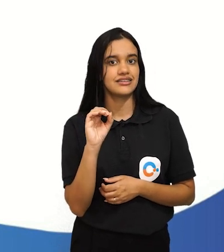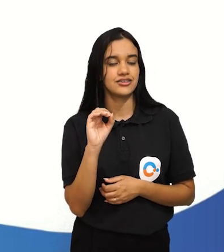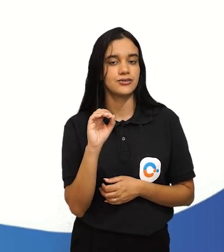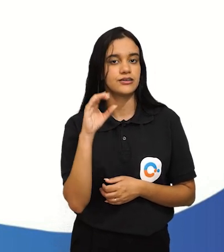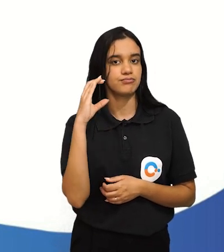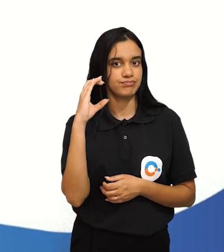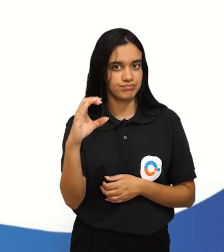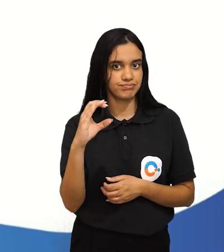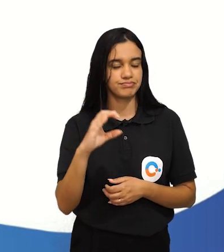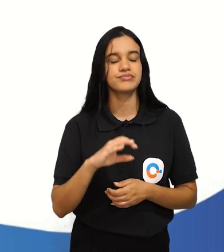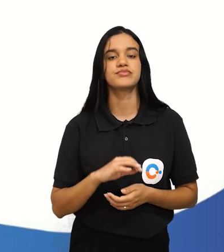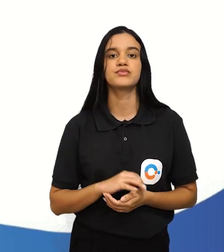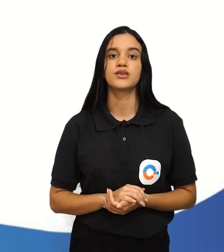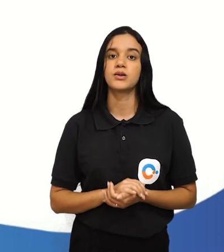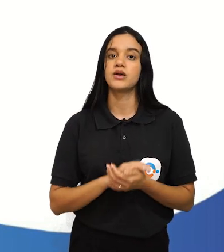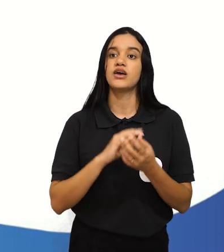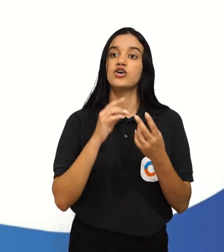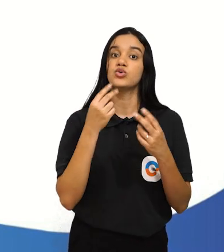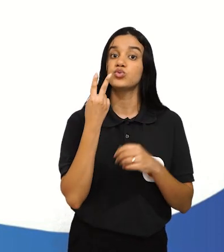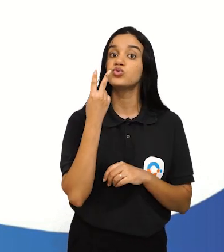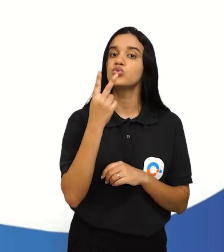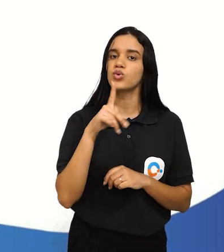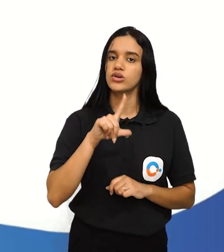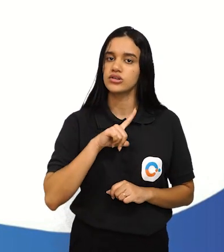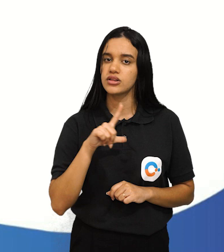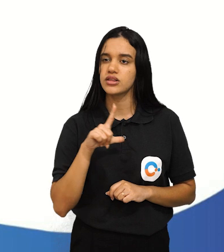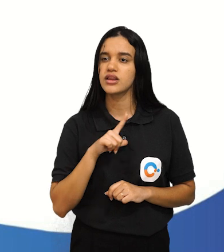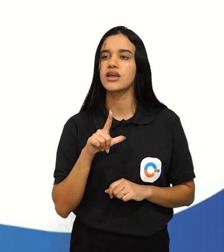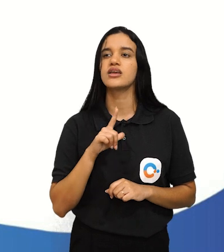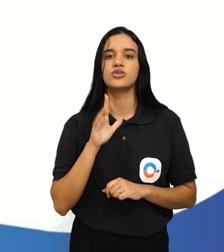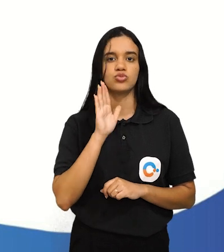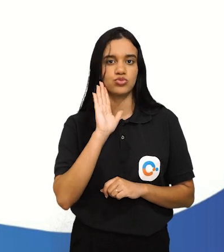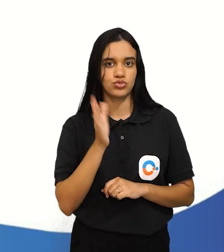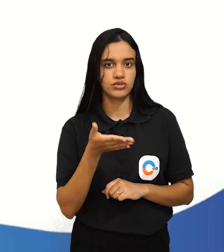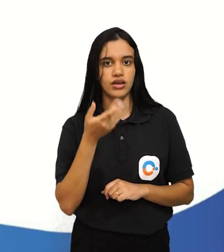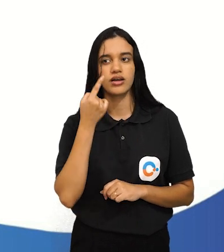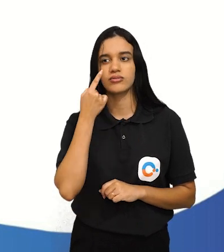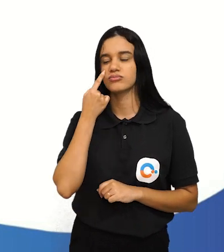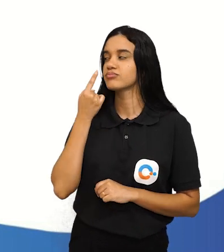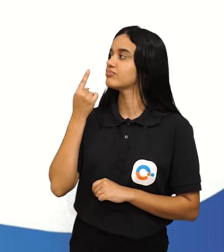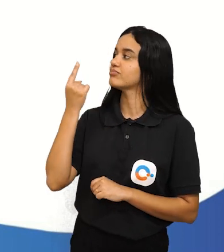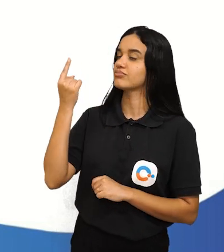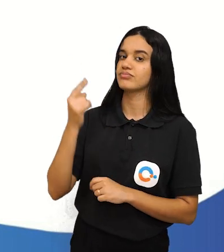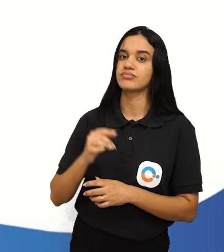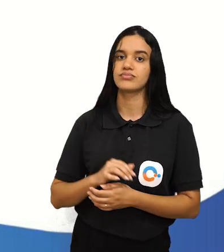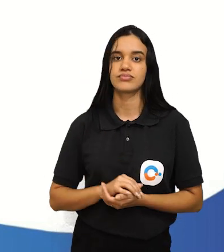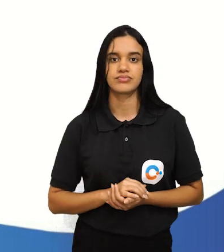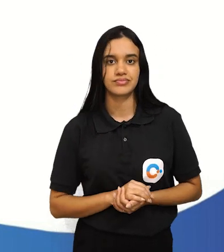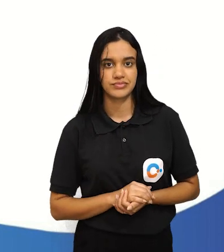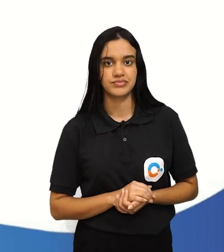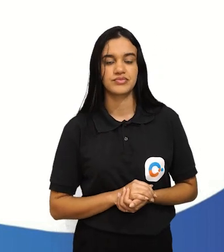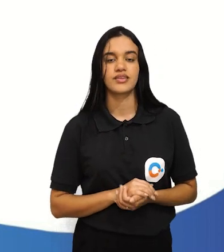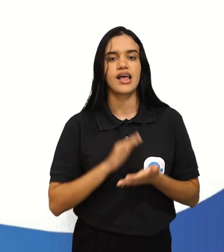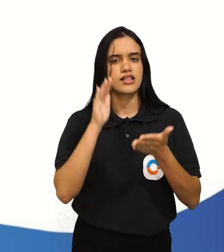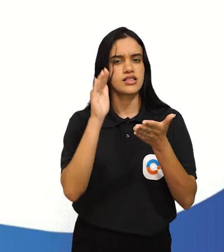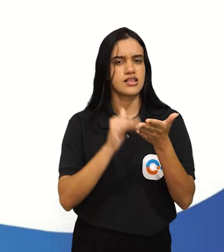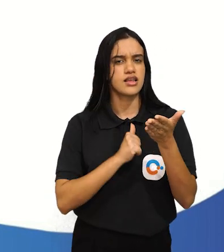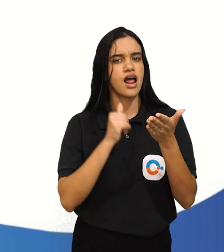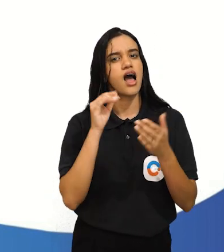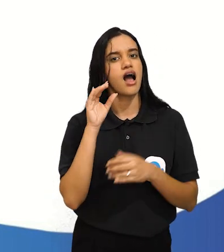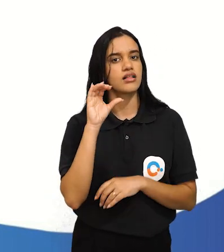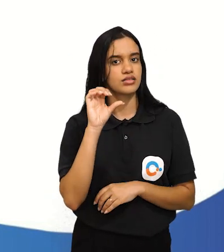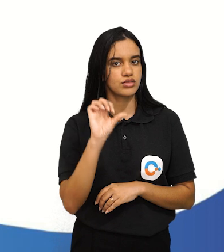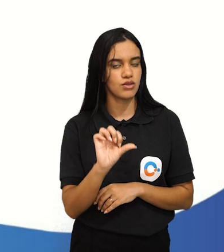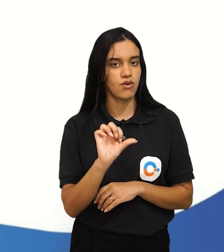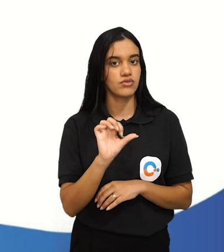cimos com os dois que eu já tenho fica 12 Opa de 12 dá para tirar 9